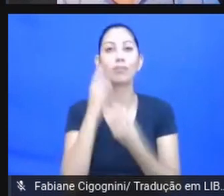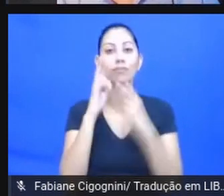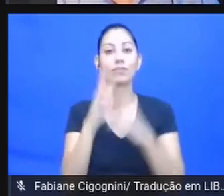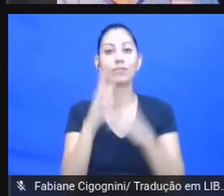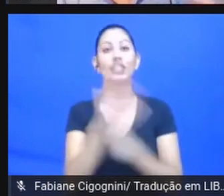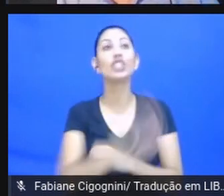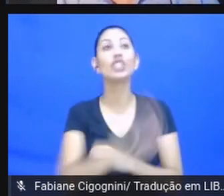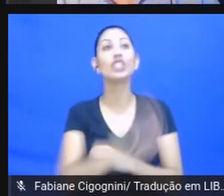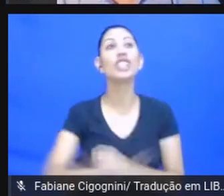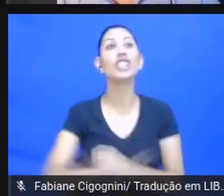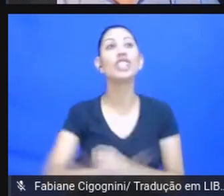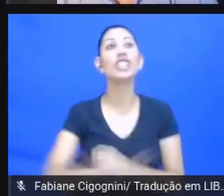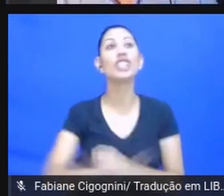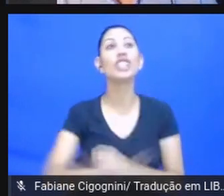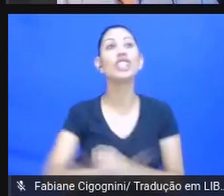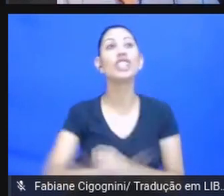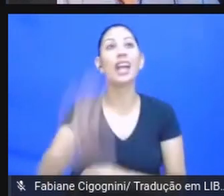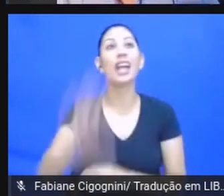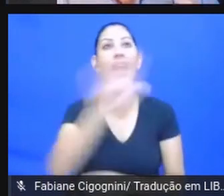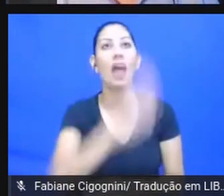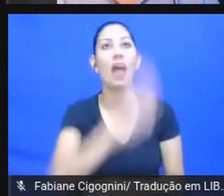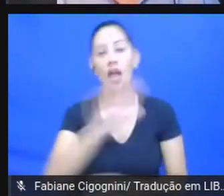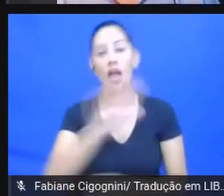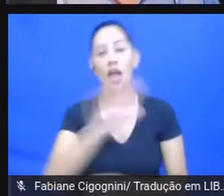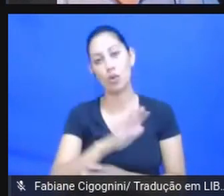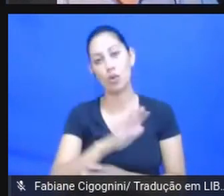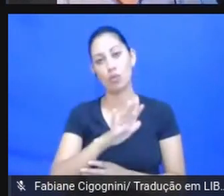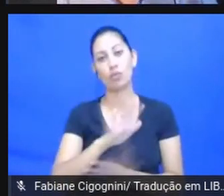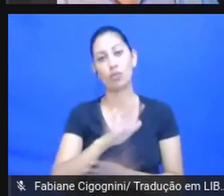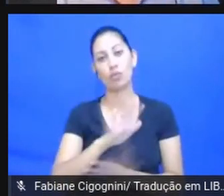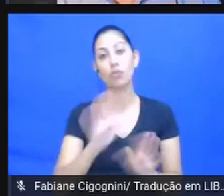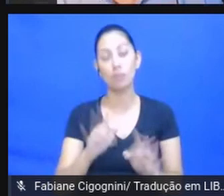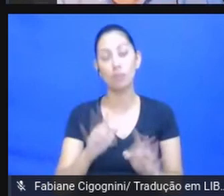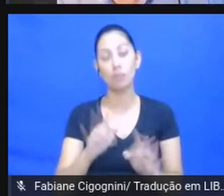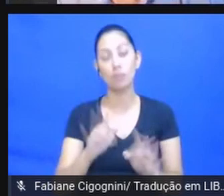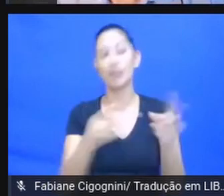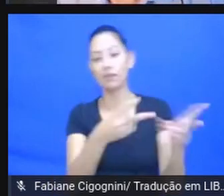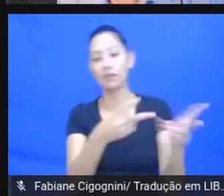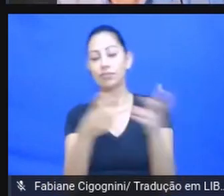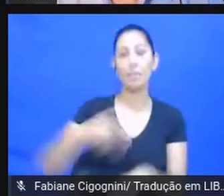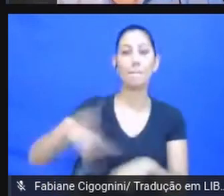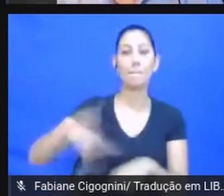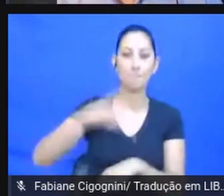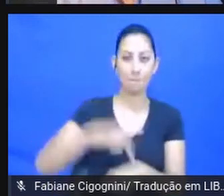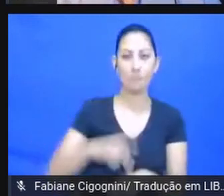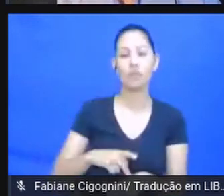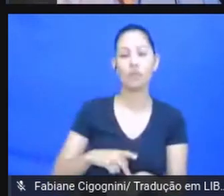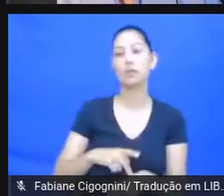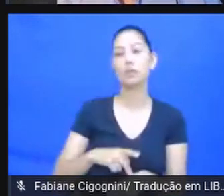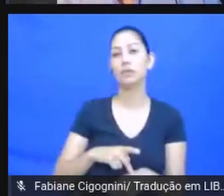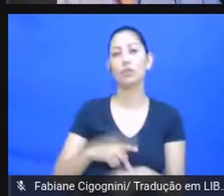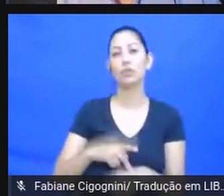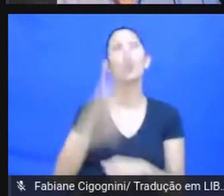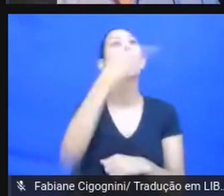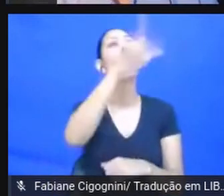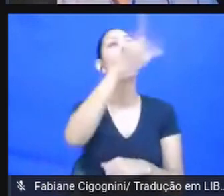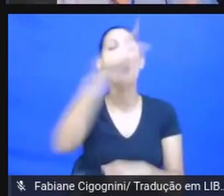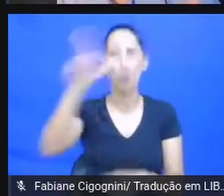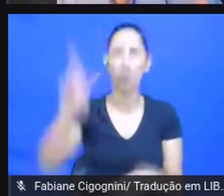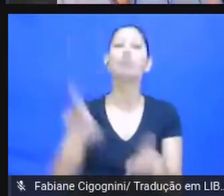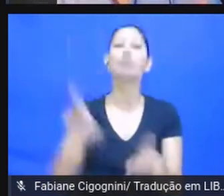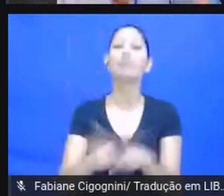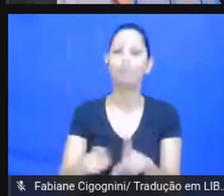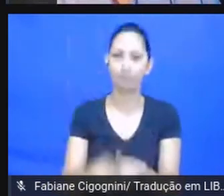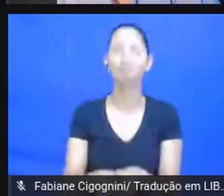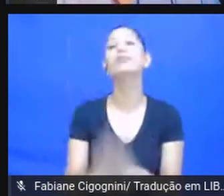generalizar, mas pelo que eu estou observando, não só aqui, mas em todos os países, haverá,